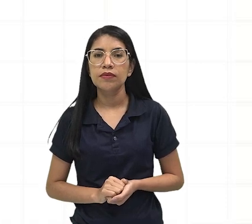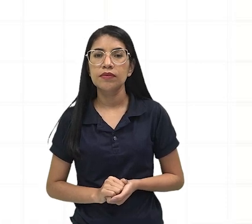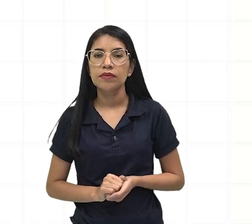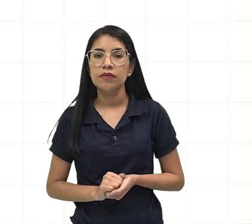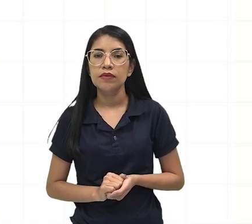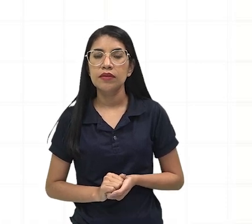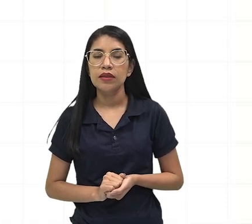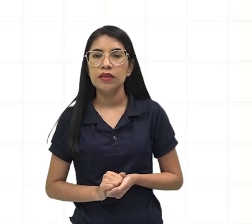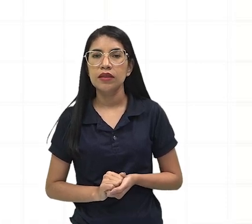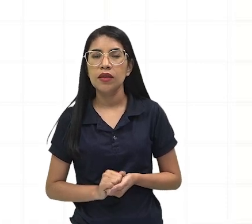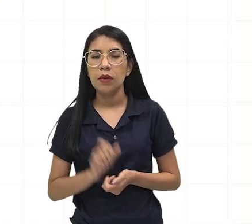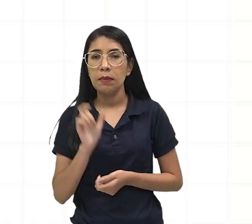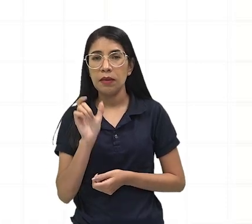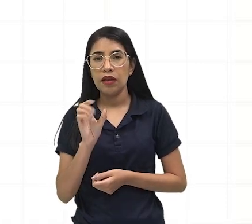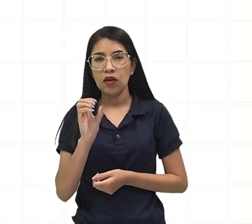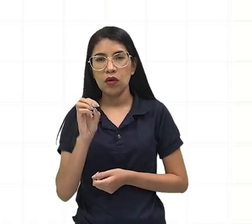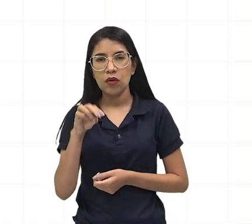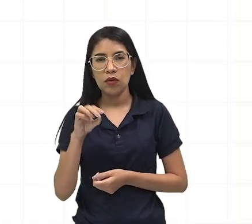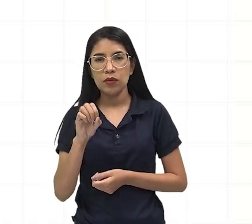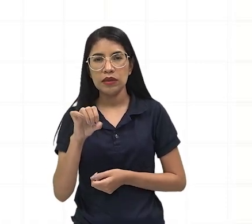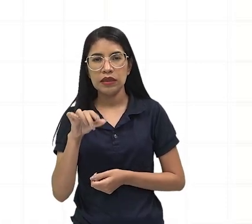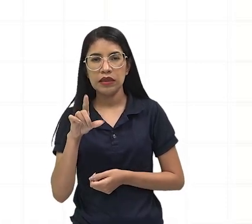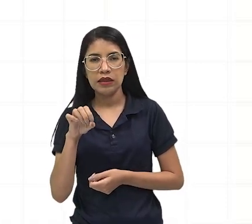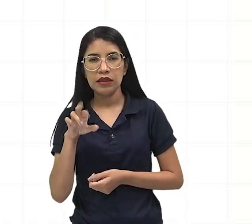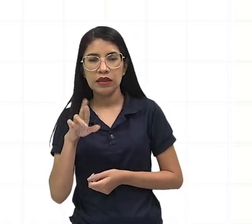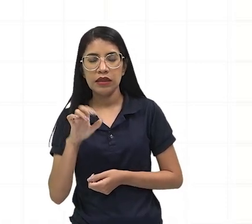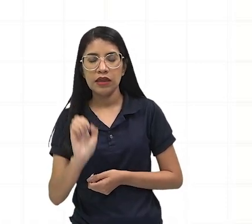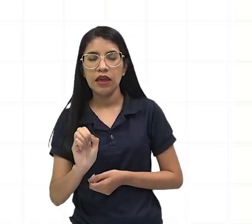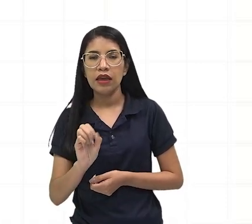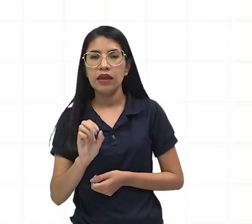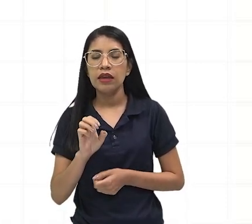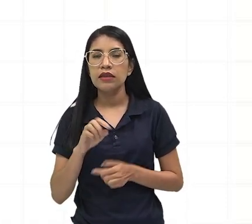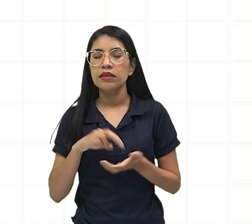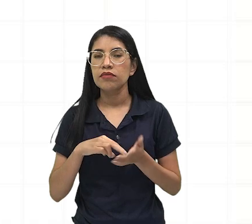Esse considere, normalmente, né, nesse tipo de